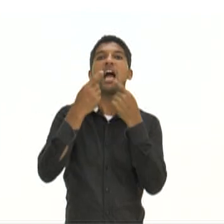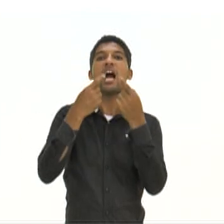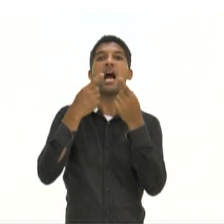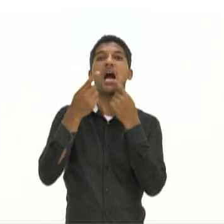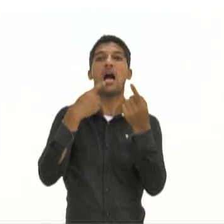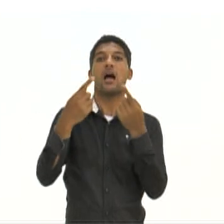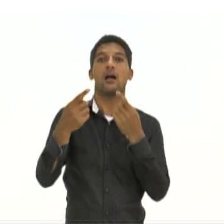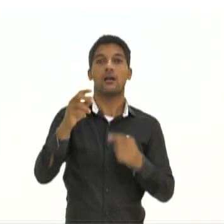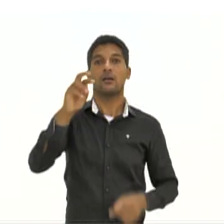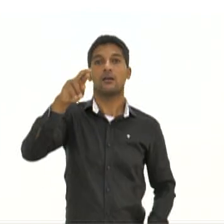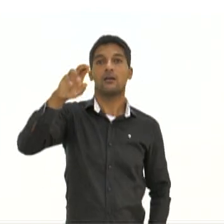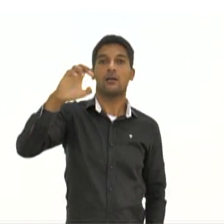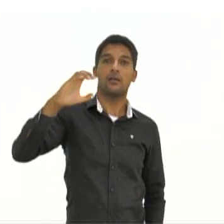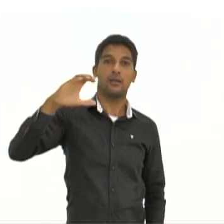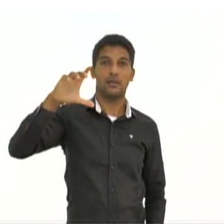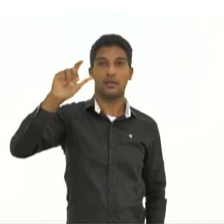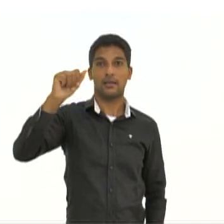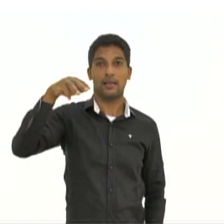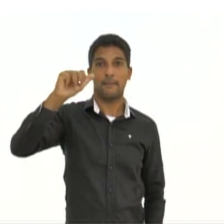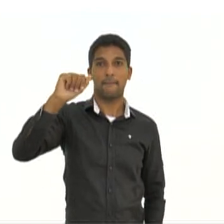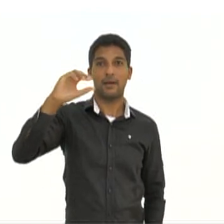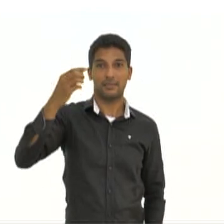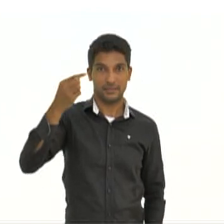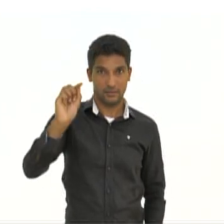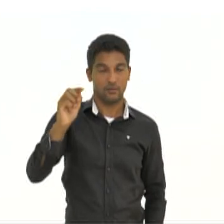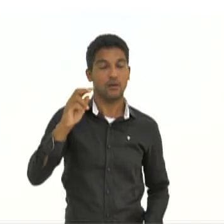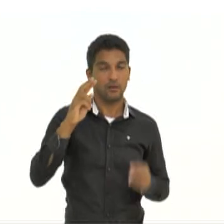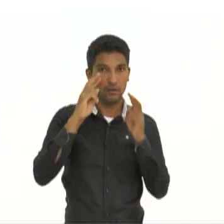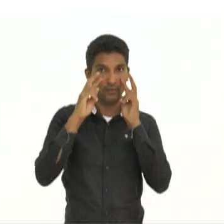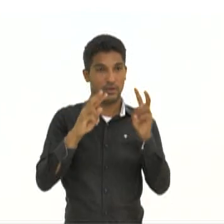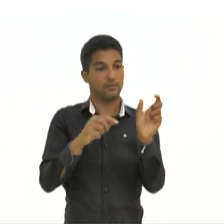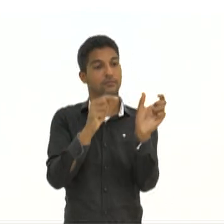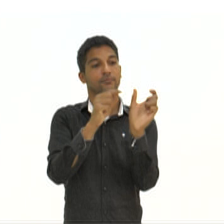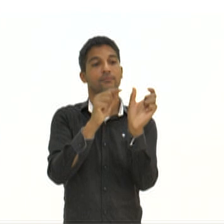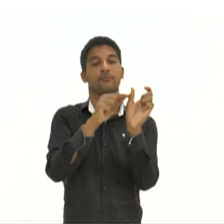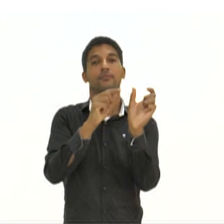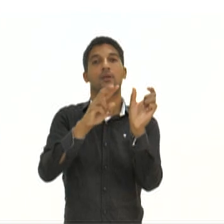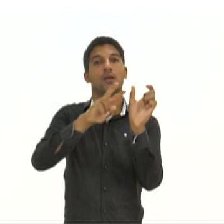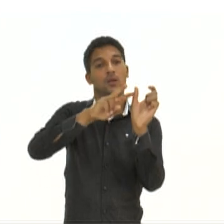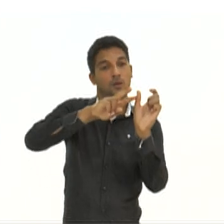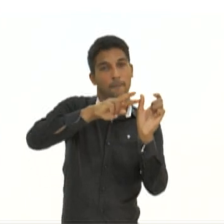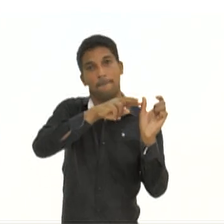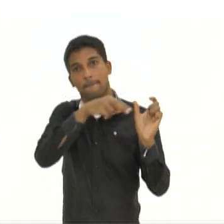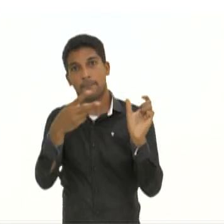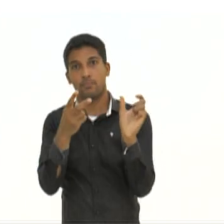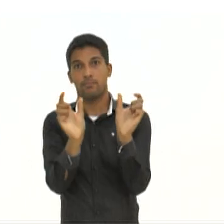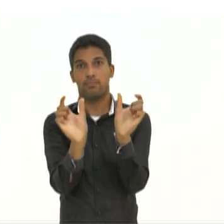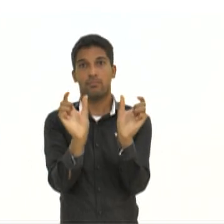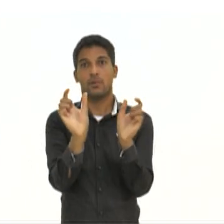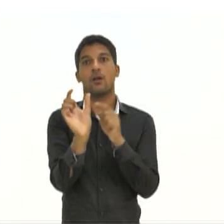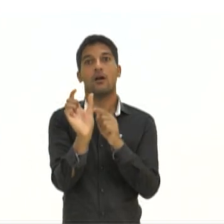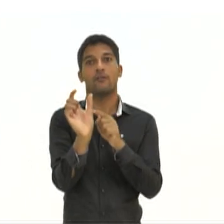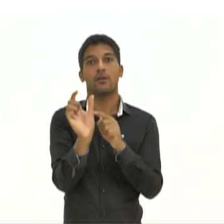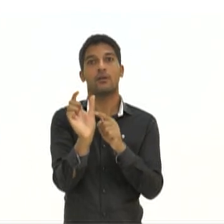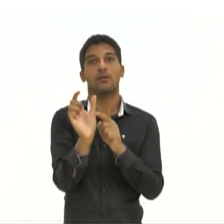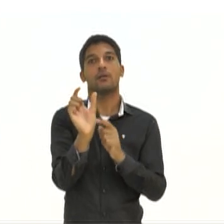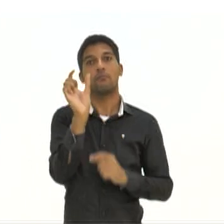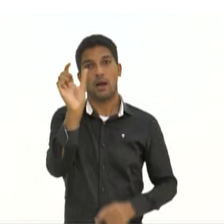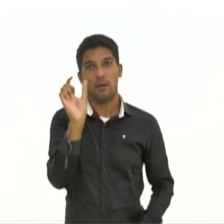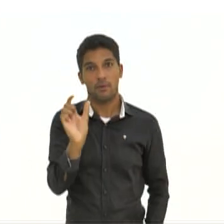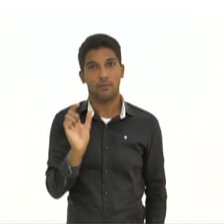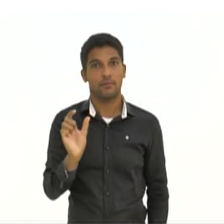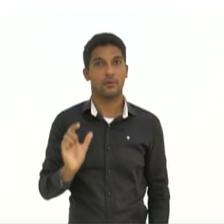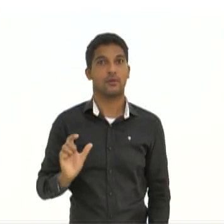palavras queixa, né? A ação de reclamar, de reivindicar um direito. Por exemplo, carta